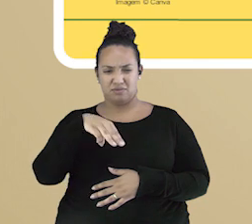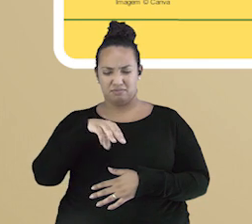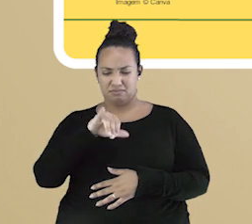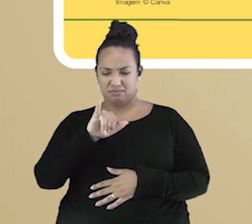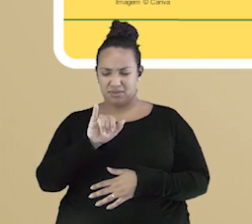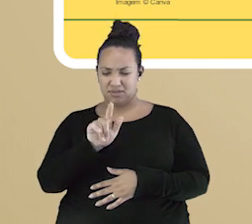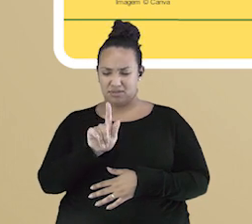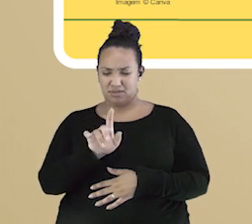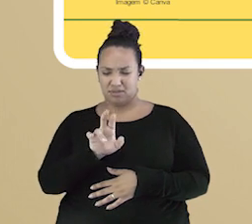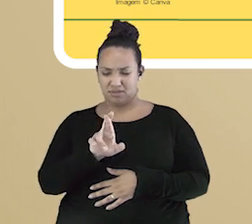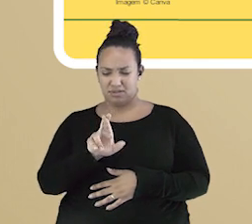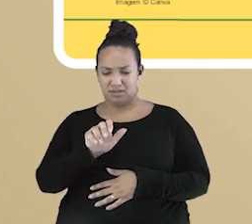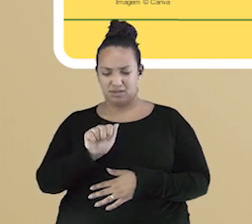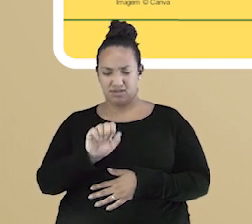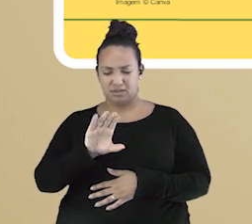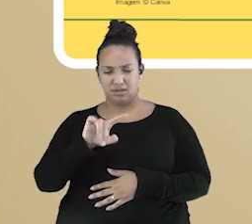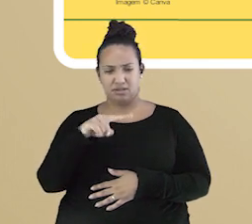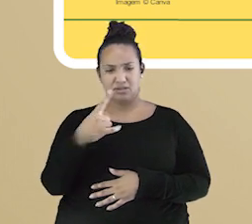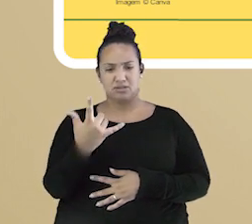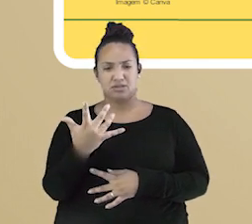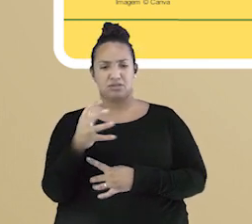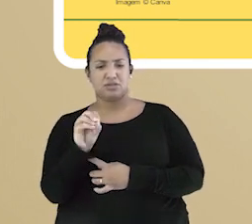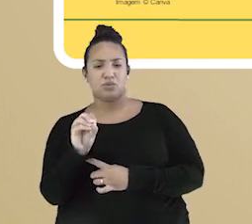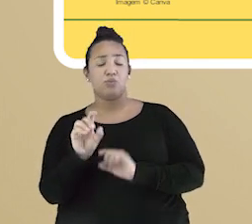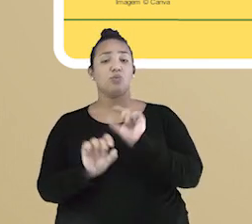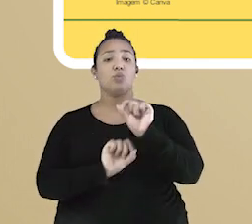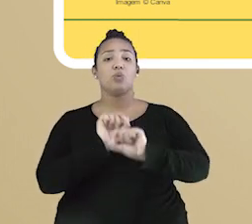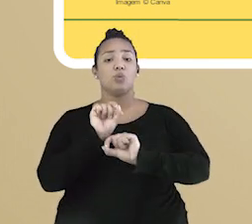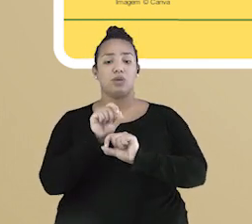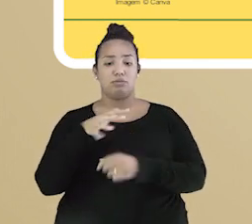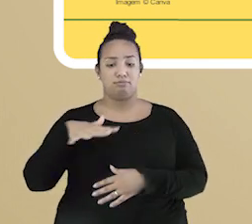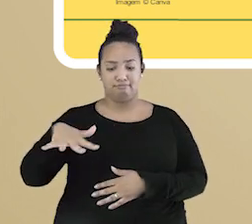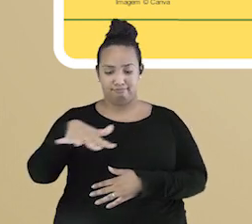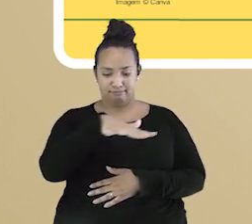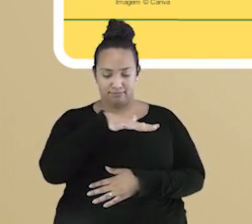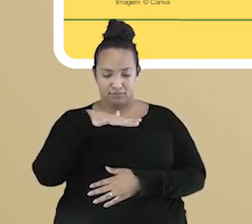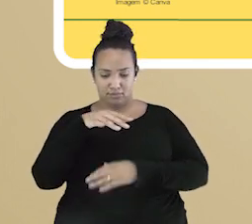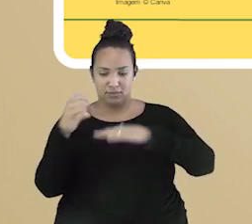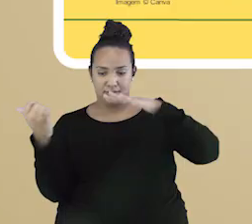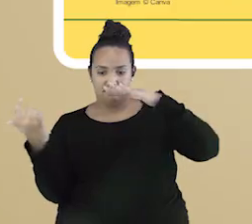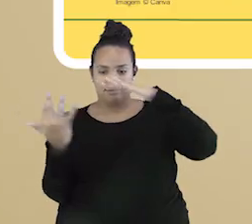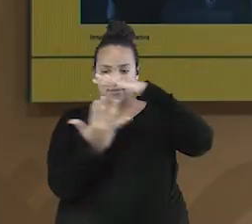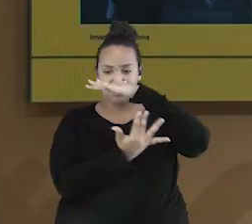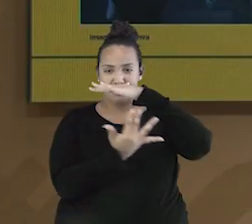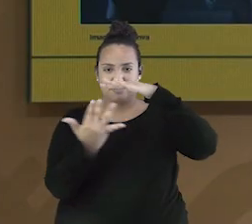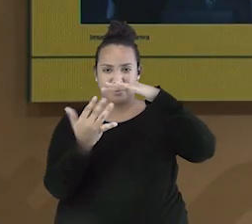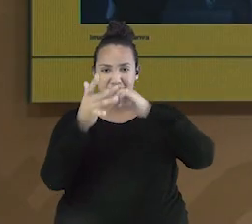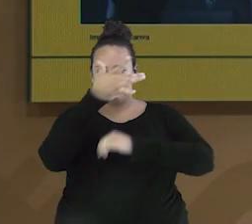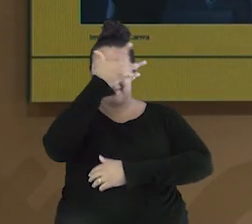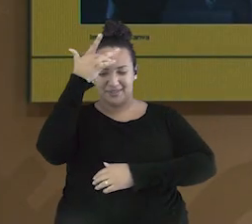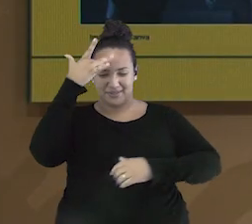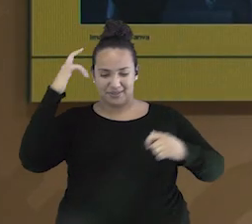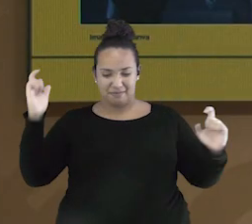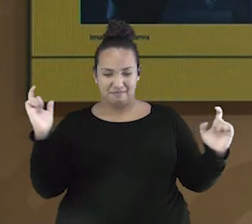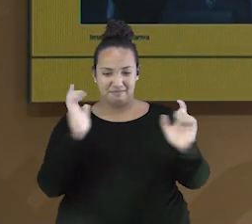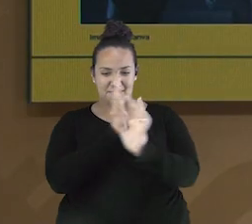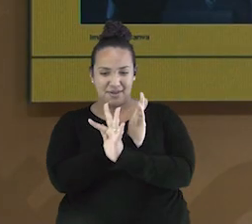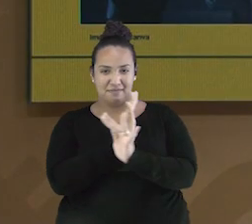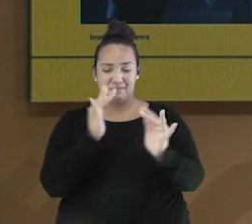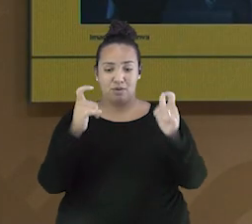migração. Migração é o deslocamento de indivíduos dentro de um espaço geográfico. A migração pode